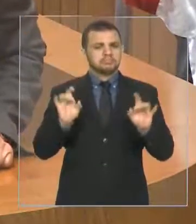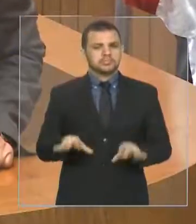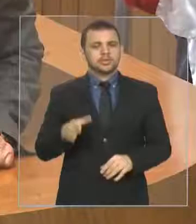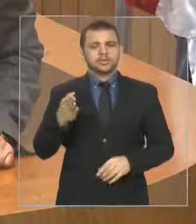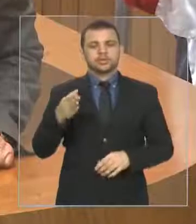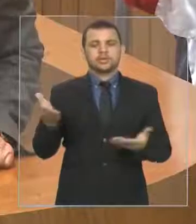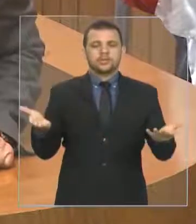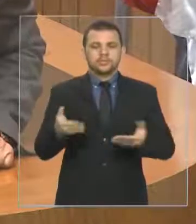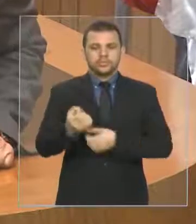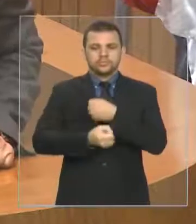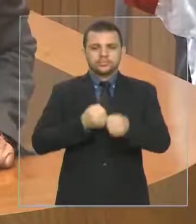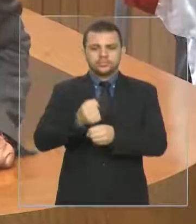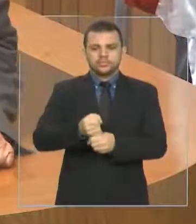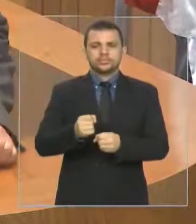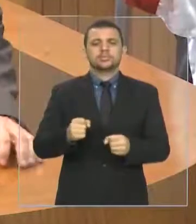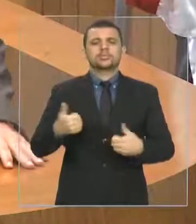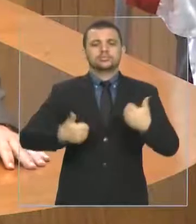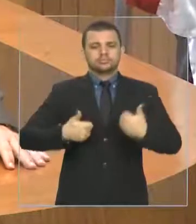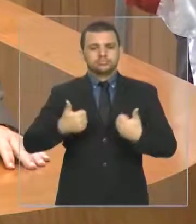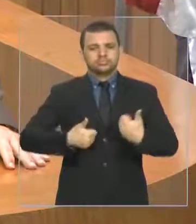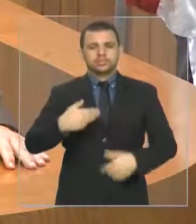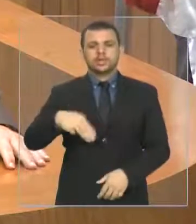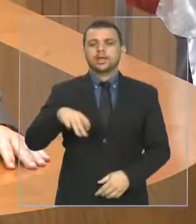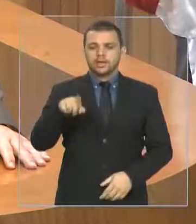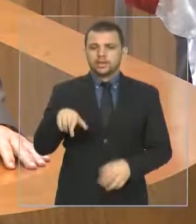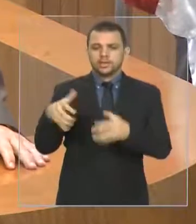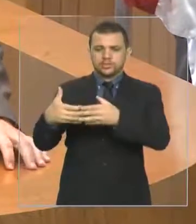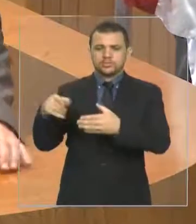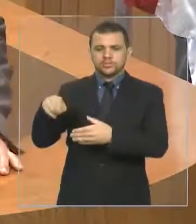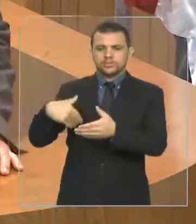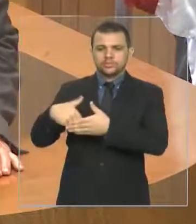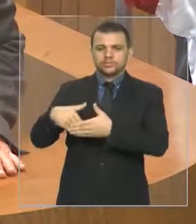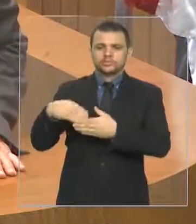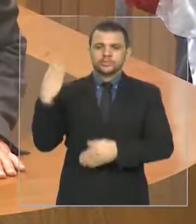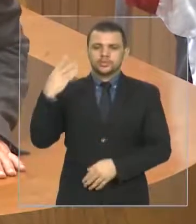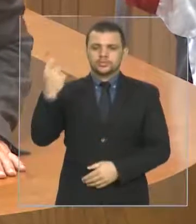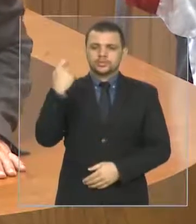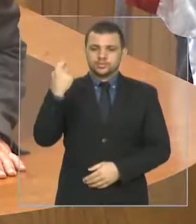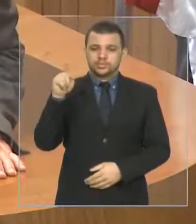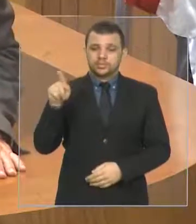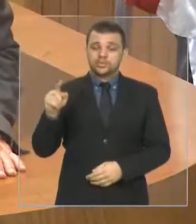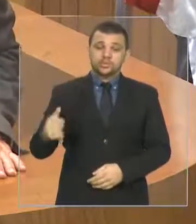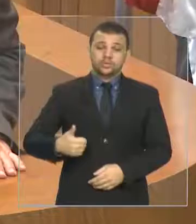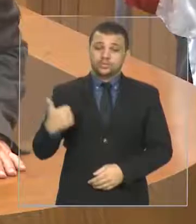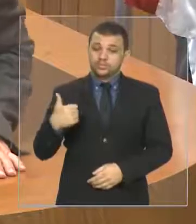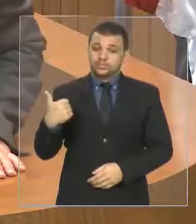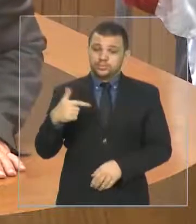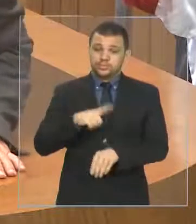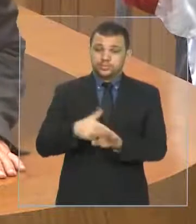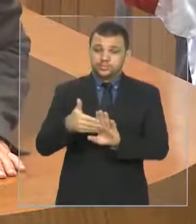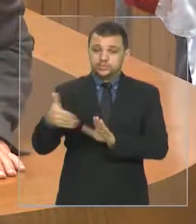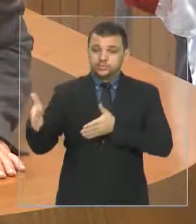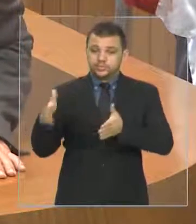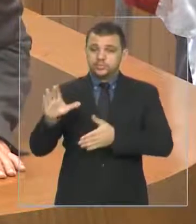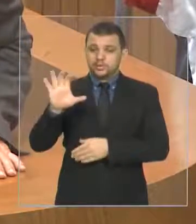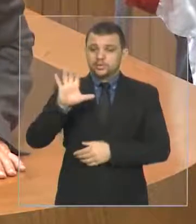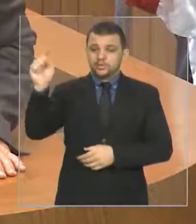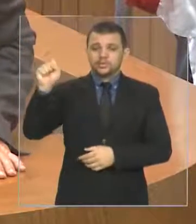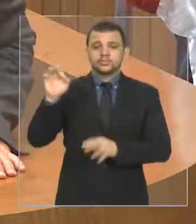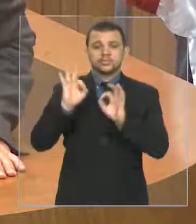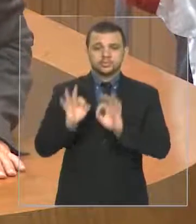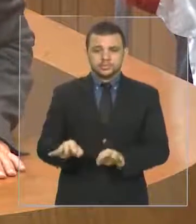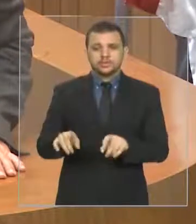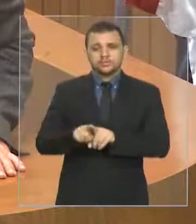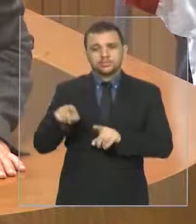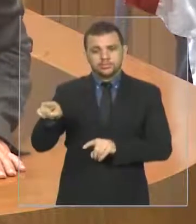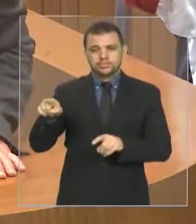Cordino. Campeão do primeiro turno com todos os méritos, inclusive enfrentando o Cavalo de